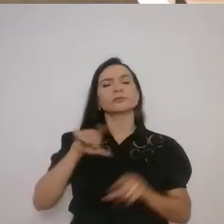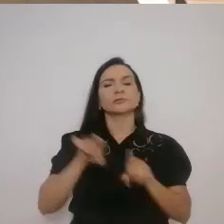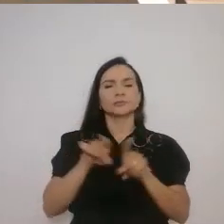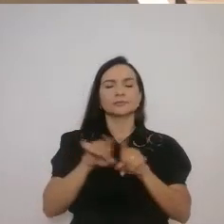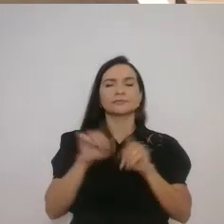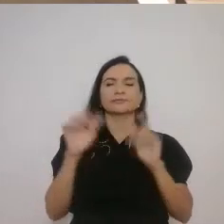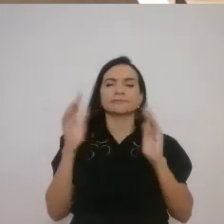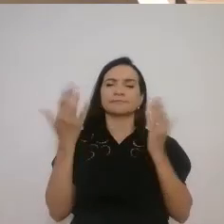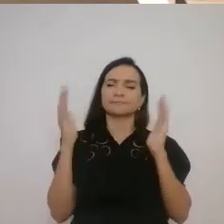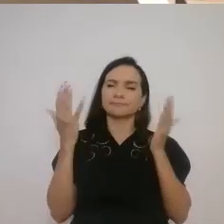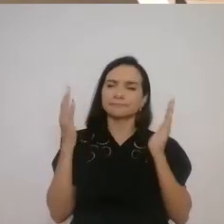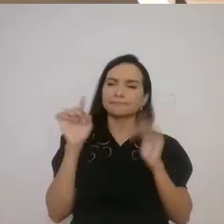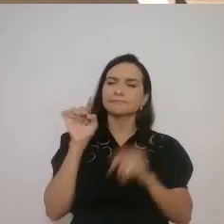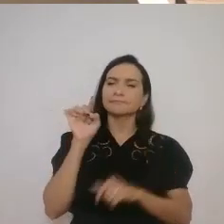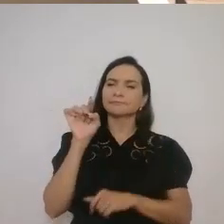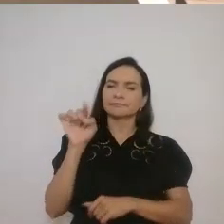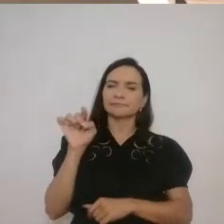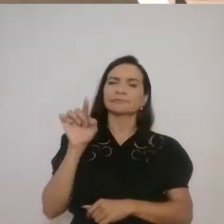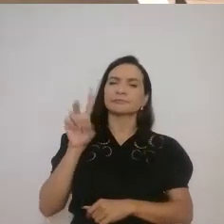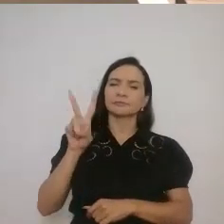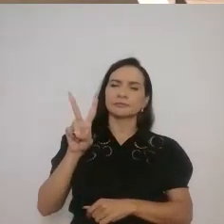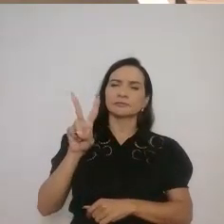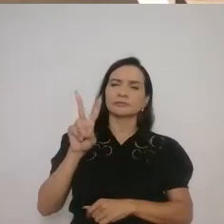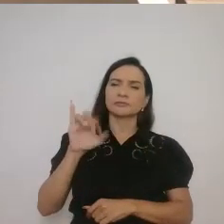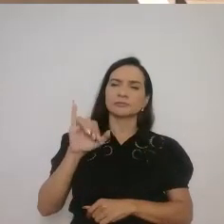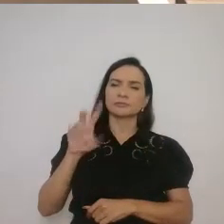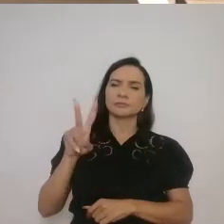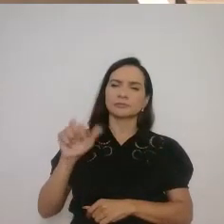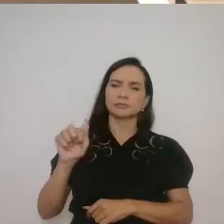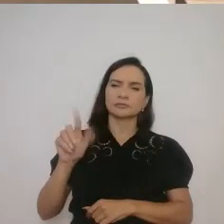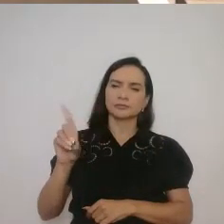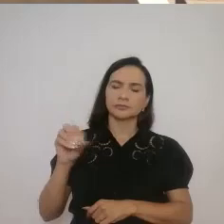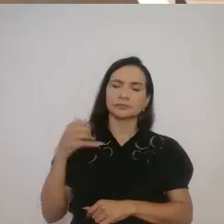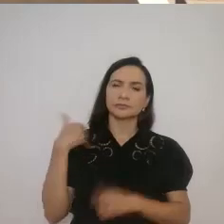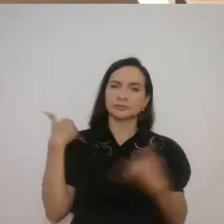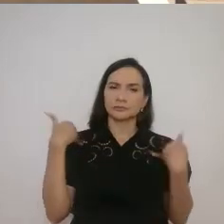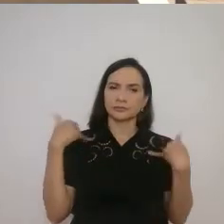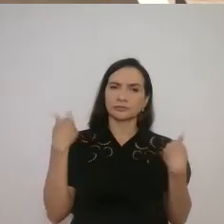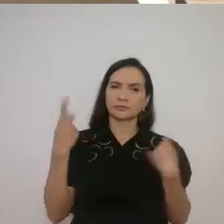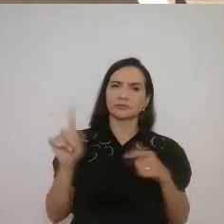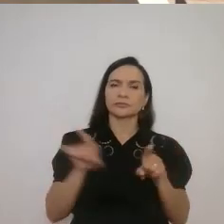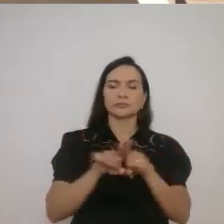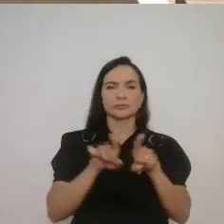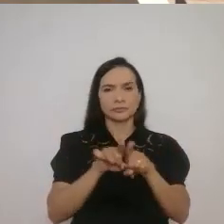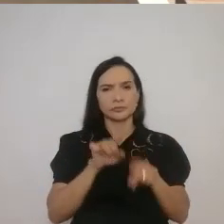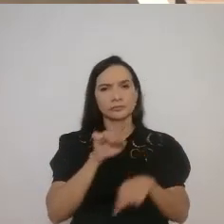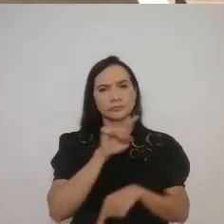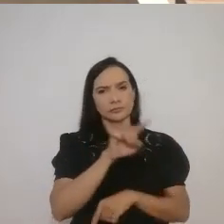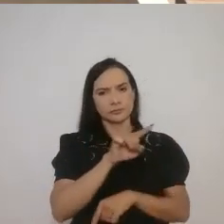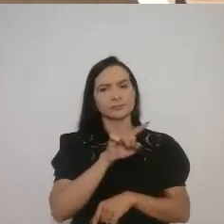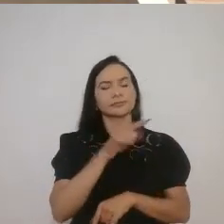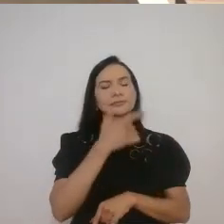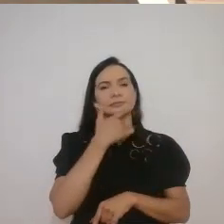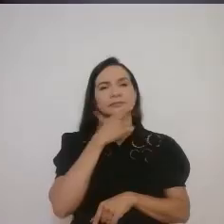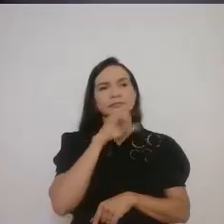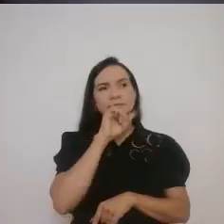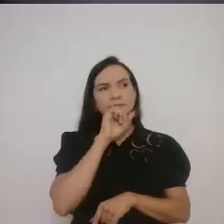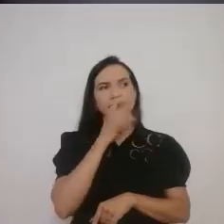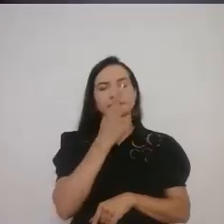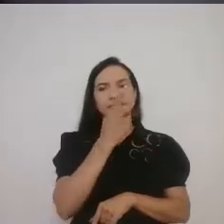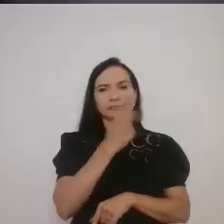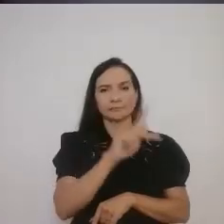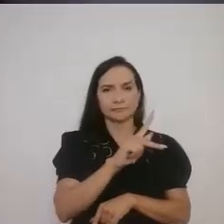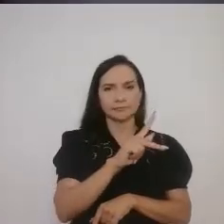parabenizar o desembargador Vivaldo pelo seu aniversário e a Vossa Excelência, o seu genitor, também o voto de pesar que